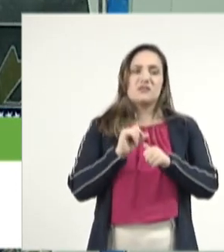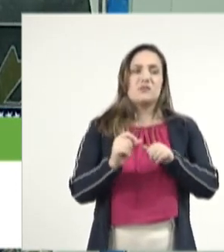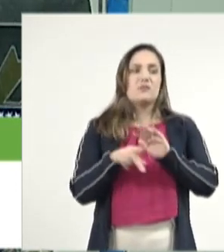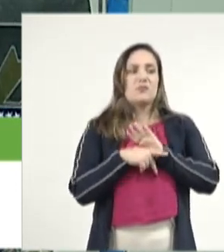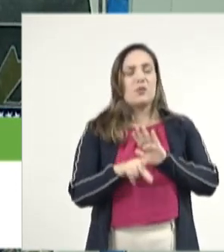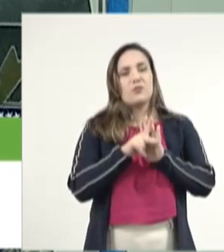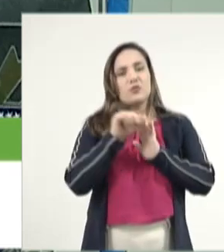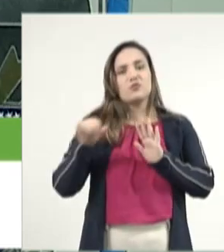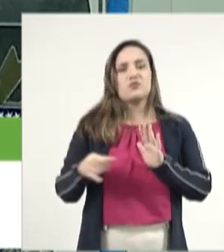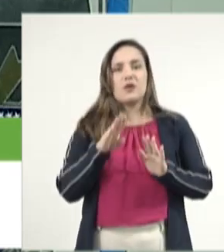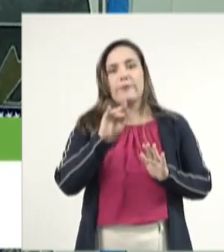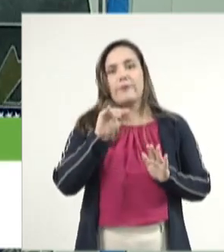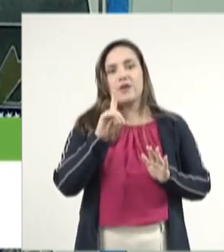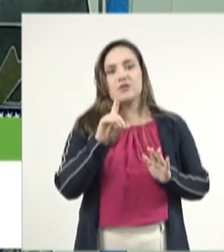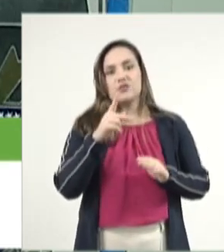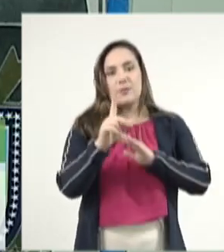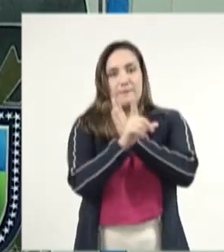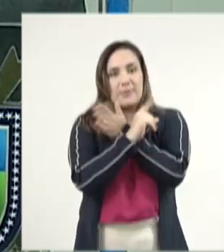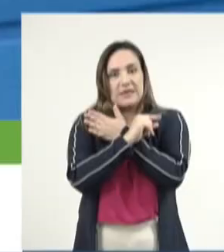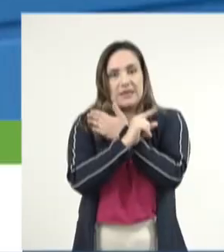meio, então, do programa BID Pantanal.